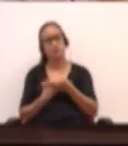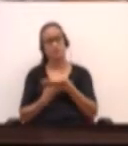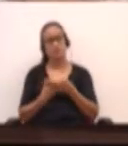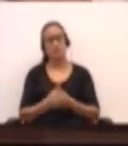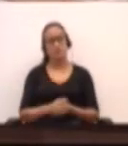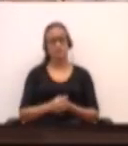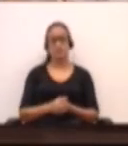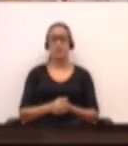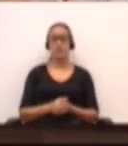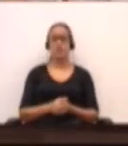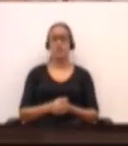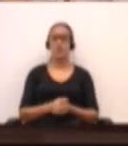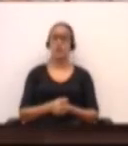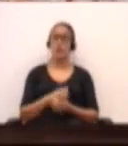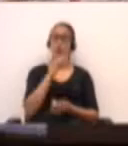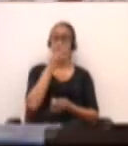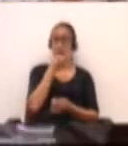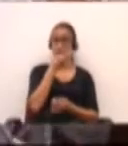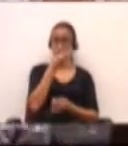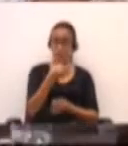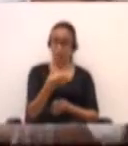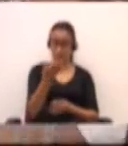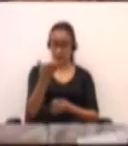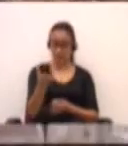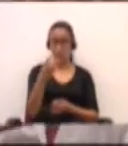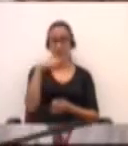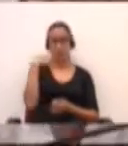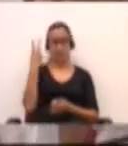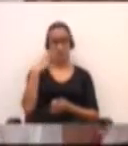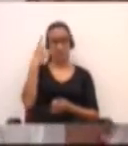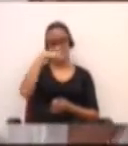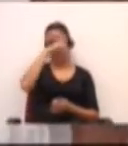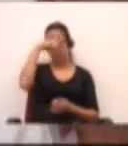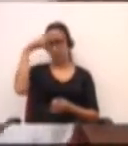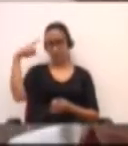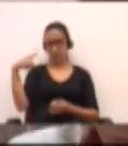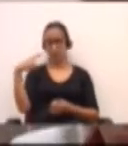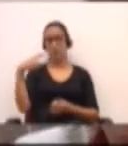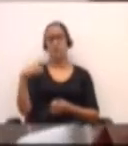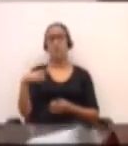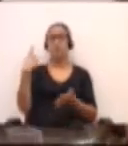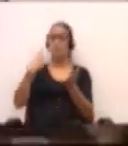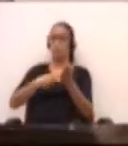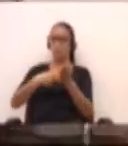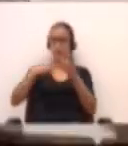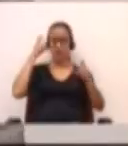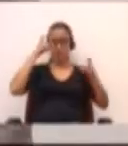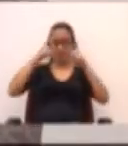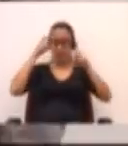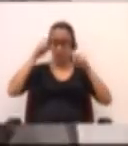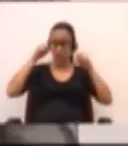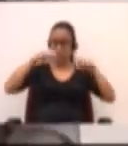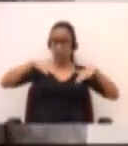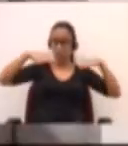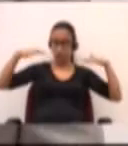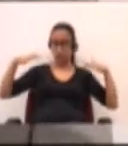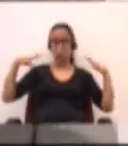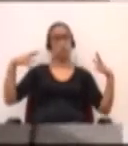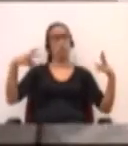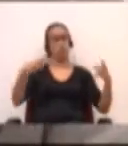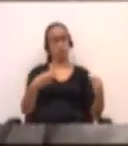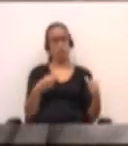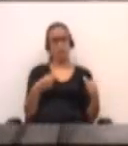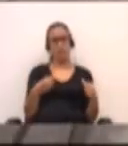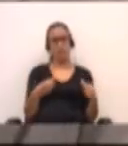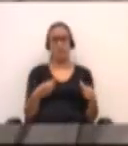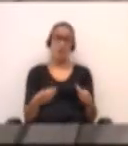a Mayra, para fazer essa audiência pública, realizar essa audiência pública, trazer a população aqui para a gente discutir. Porque você fala assim, não vai fechar, não